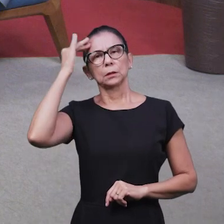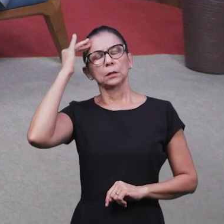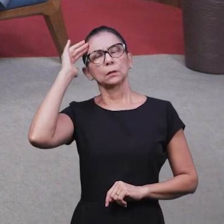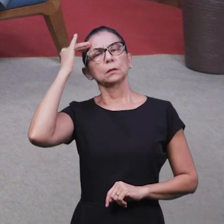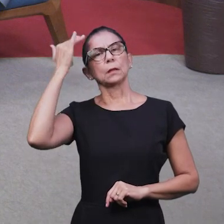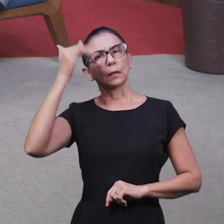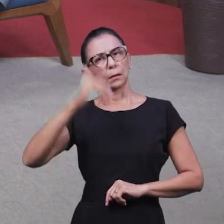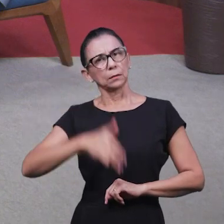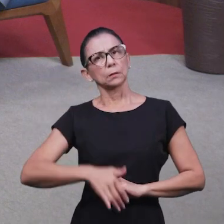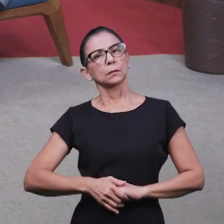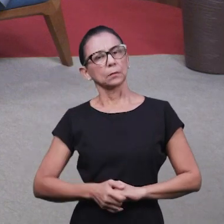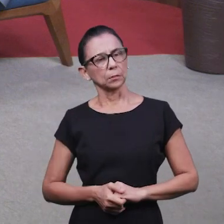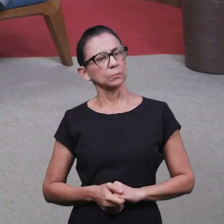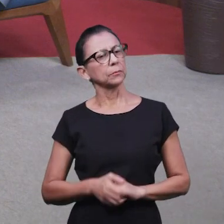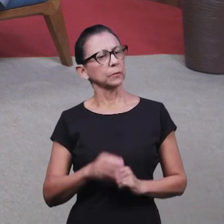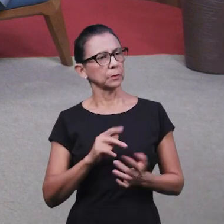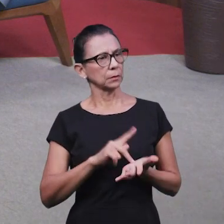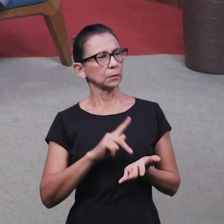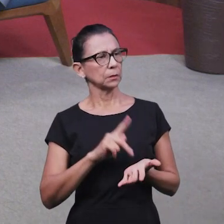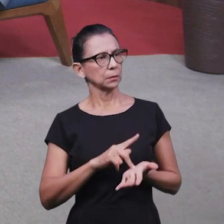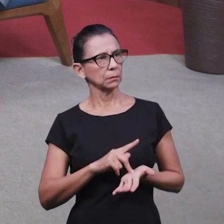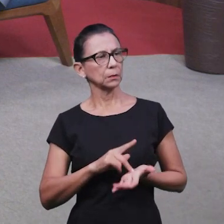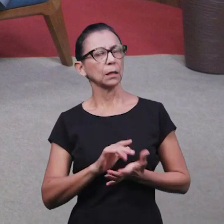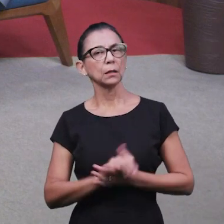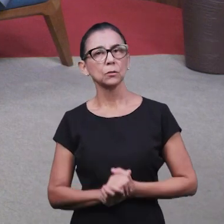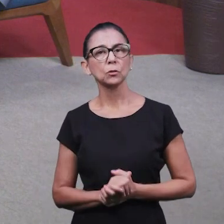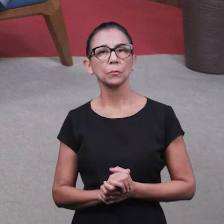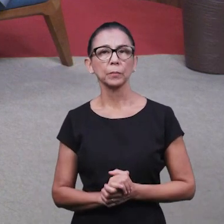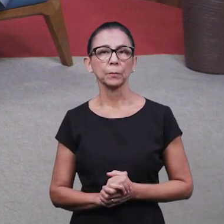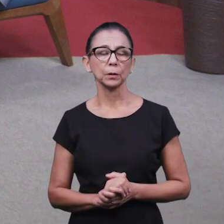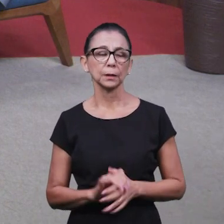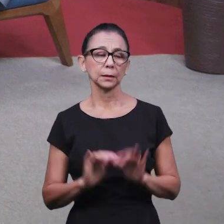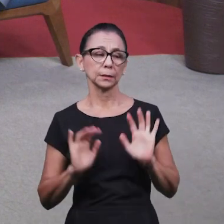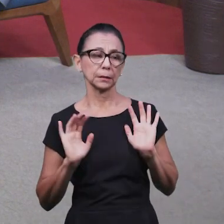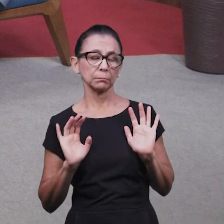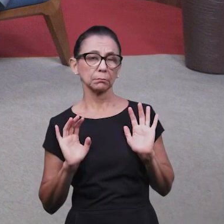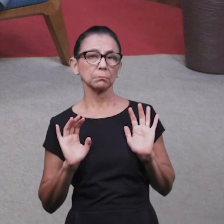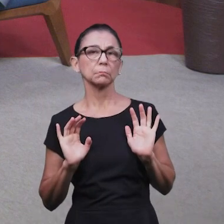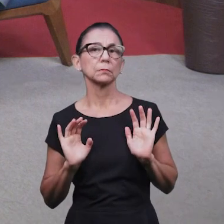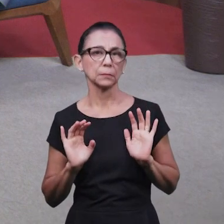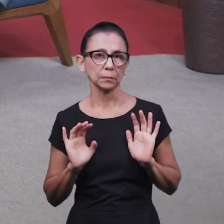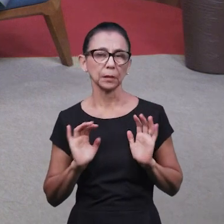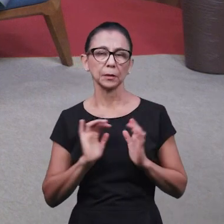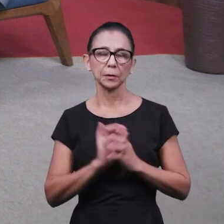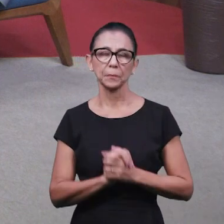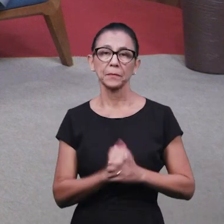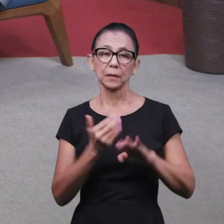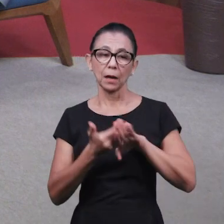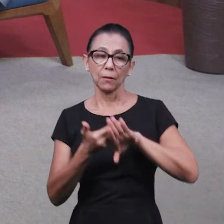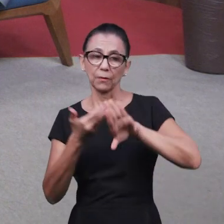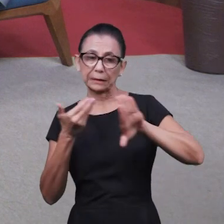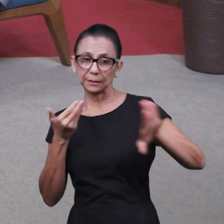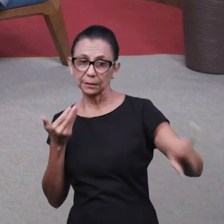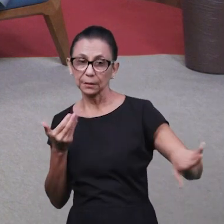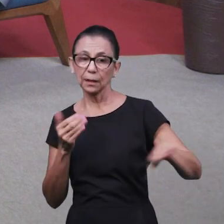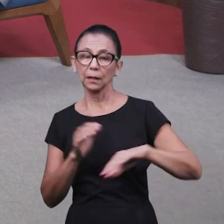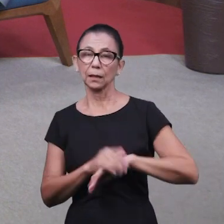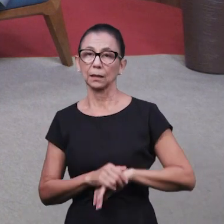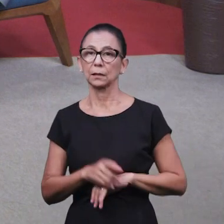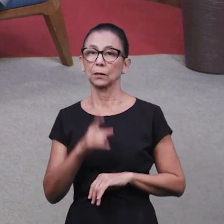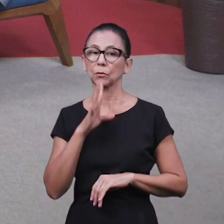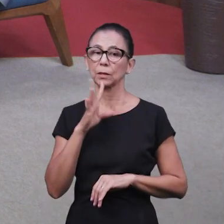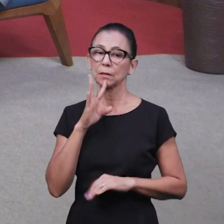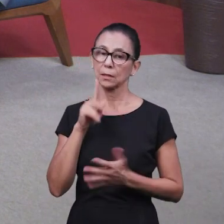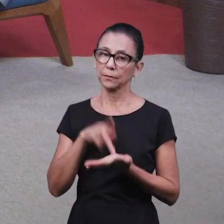conscientes, sabedores disso, né, para exatamente se preservarem dessas oposições, estarem de pé apesar